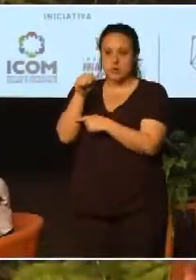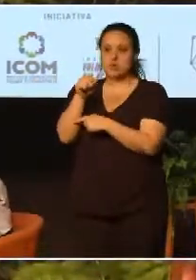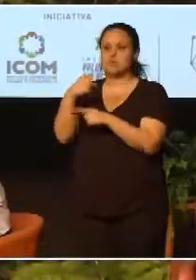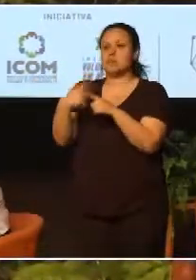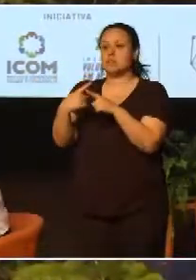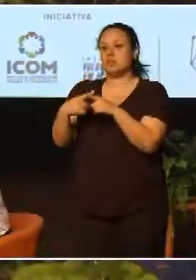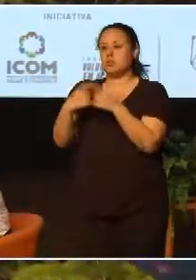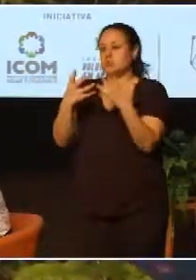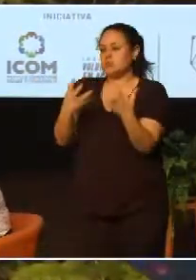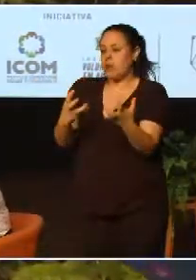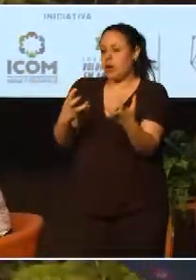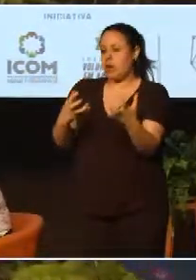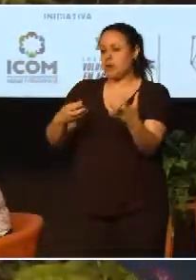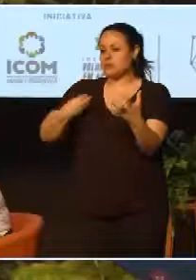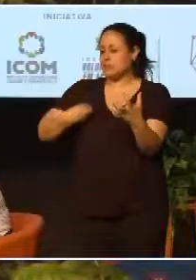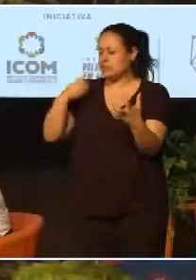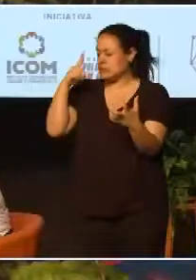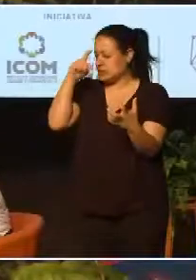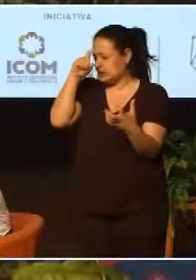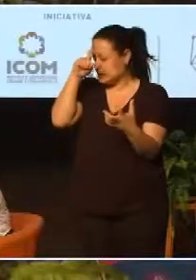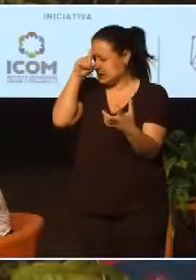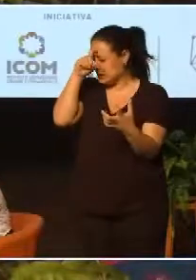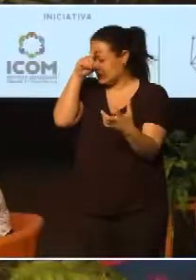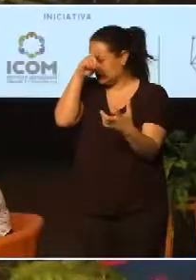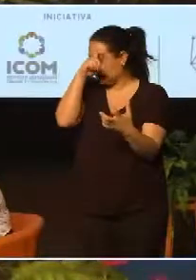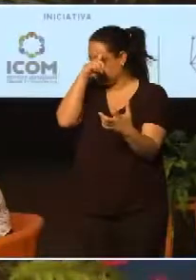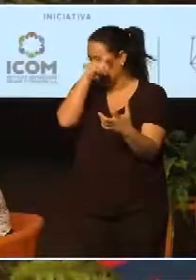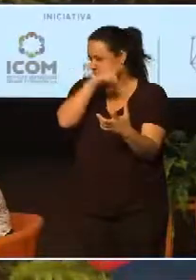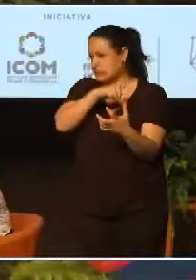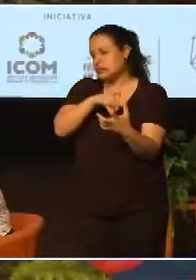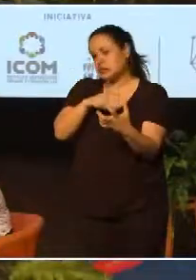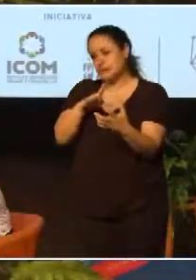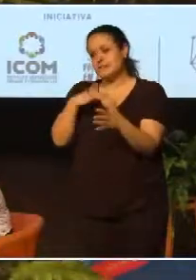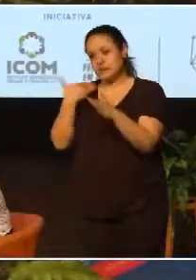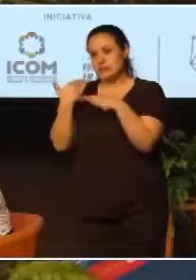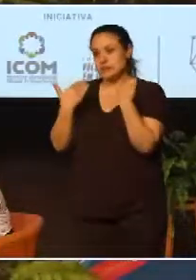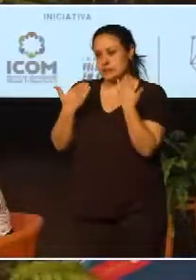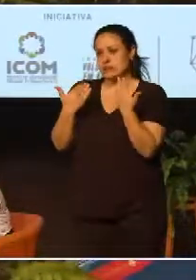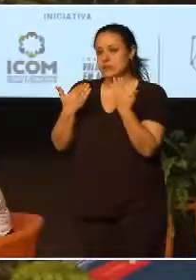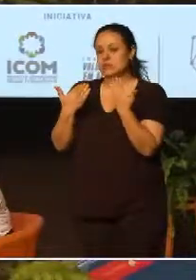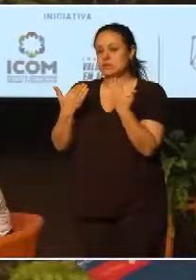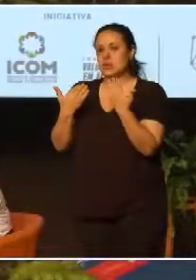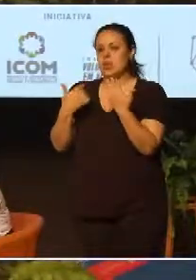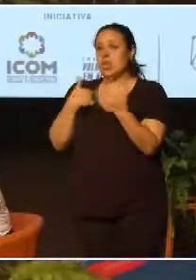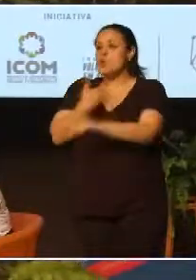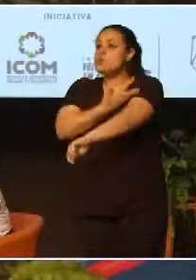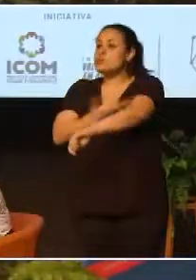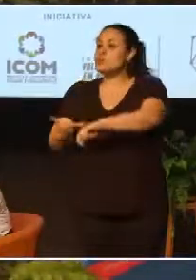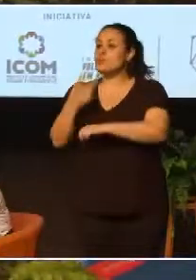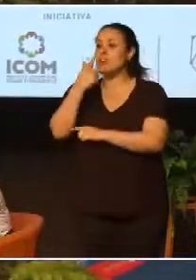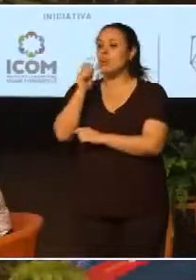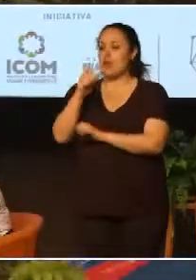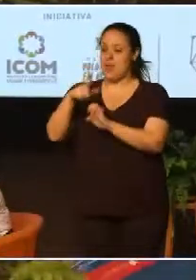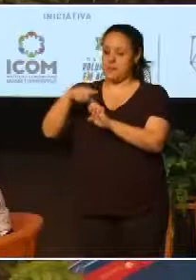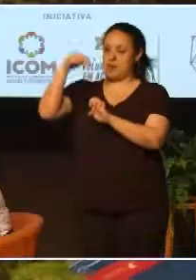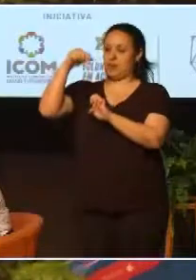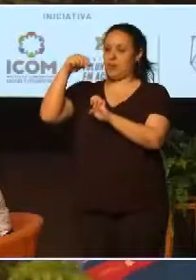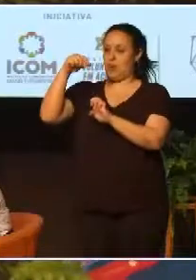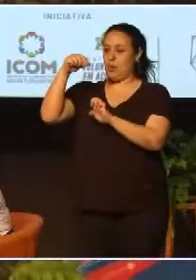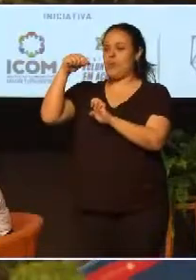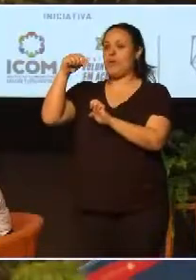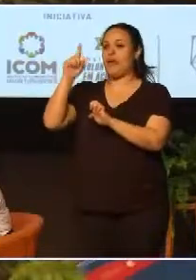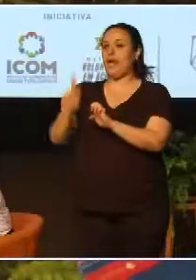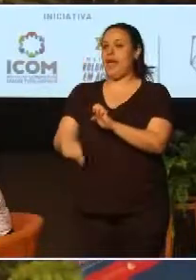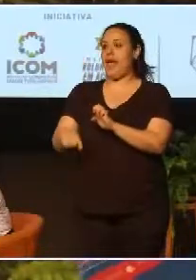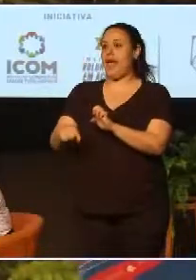tudo isso. E eu falo que desde cedo a gente empreende já na vida, né? Porque os mais fortes sobreviviam, os